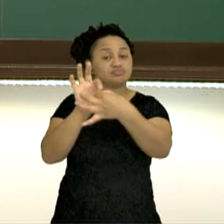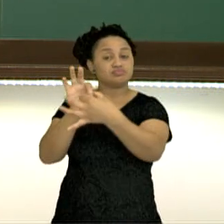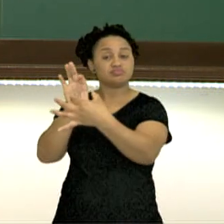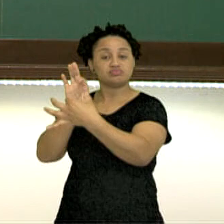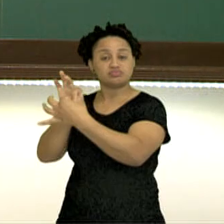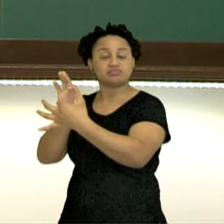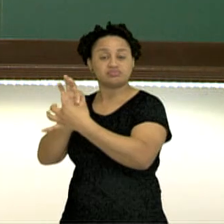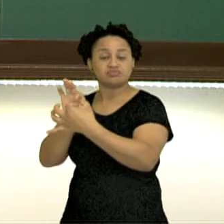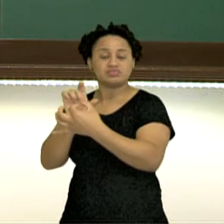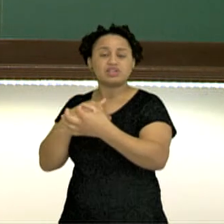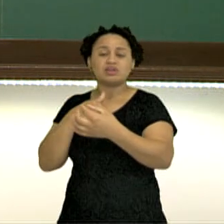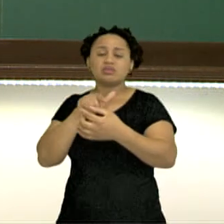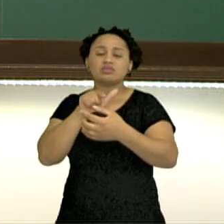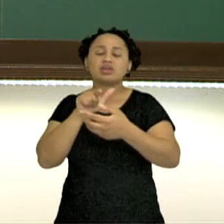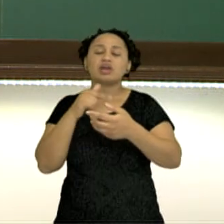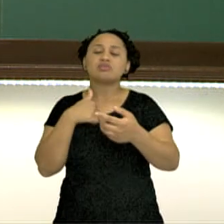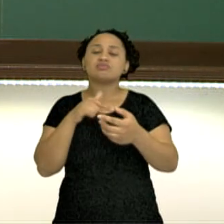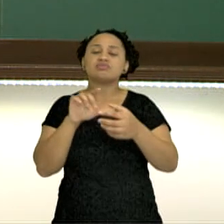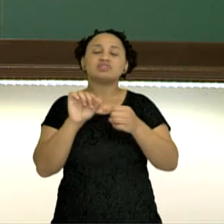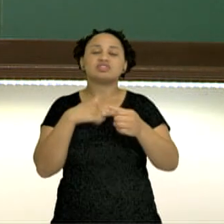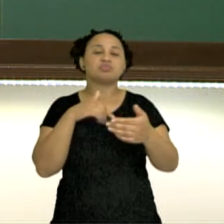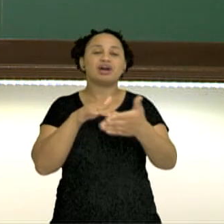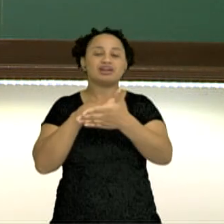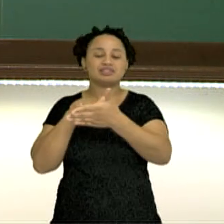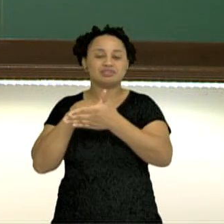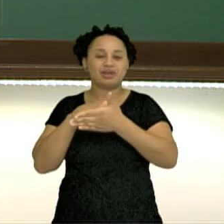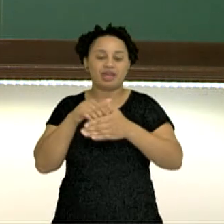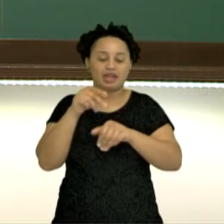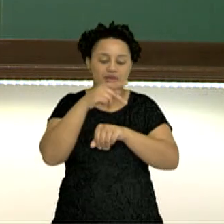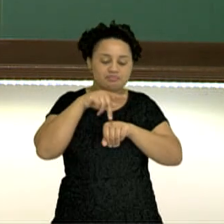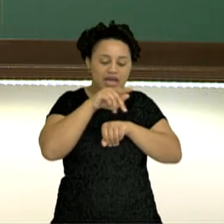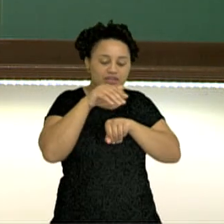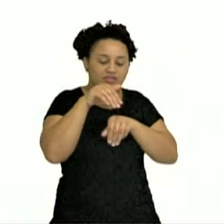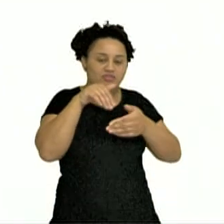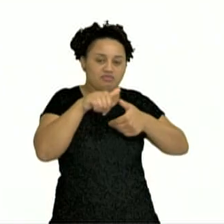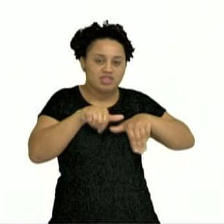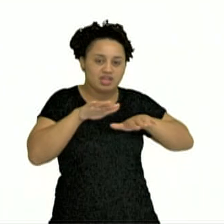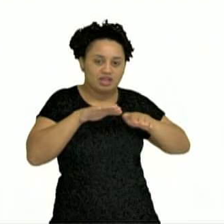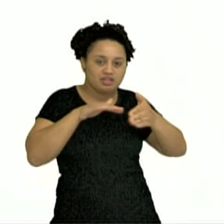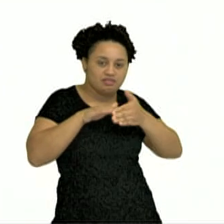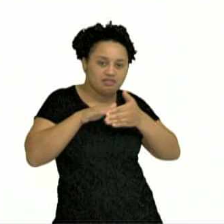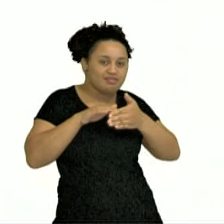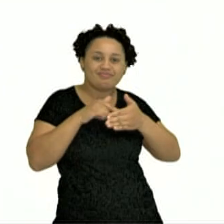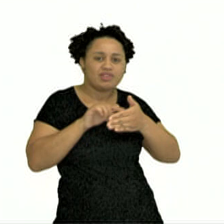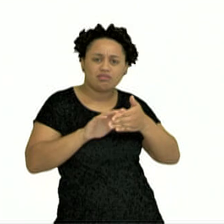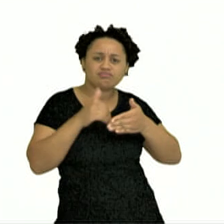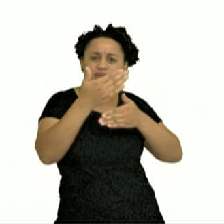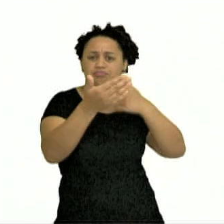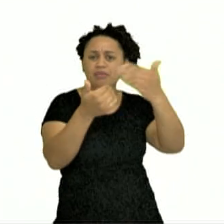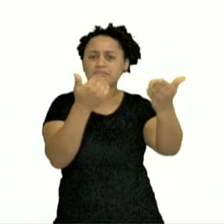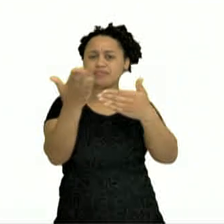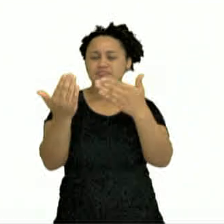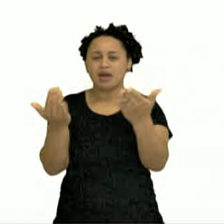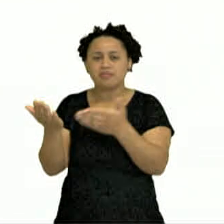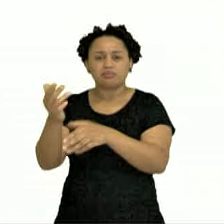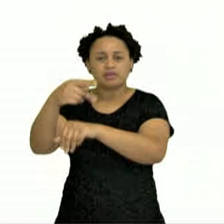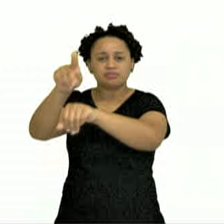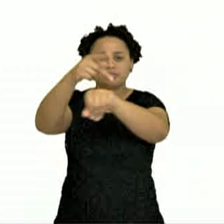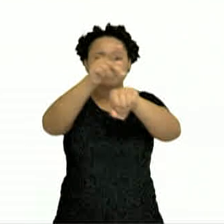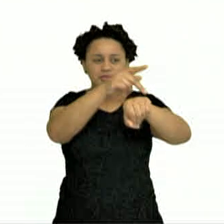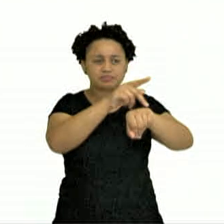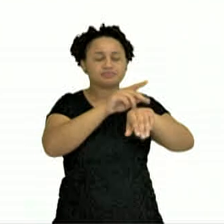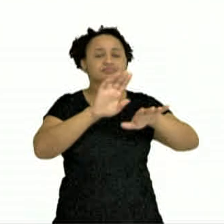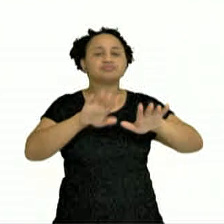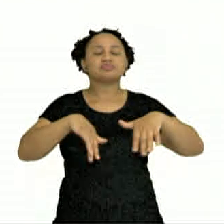Eles estão rompendo o limite das fronteiras dos países e estão se estabelecendo em uma esfera global. E quando a